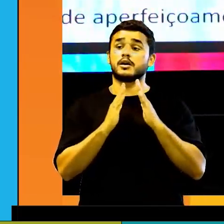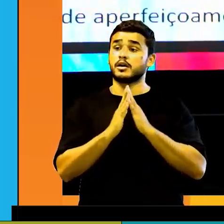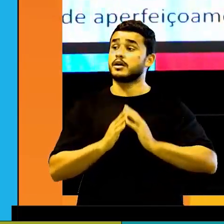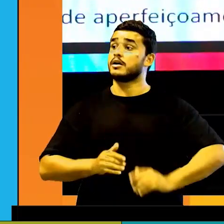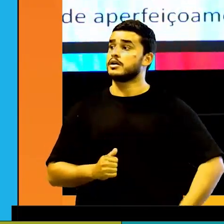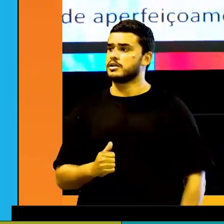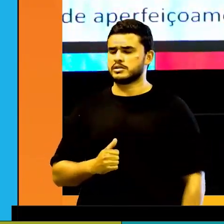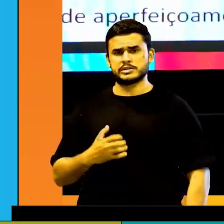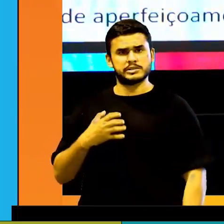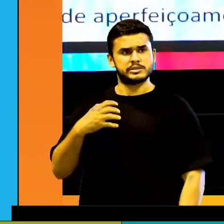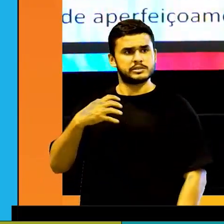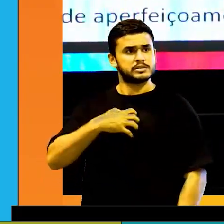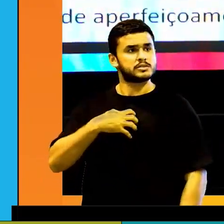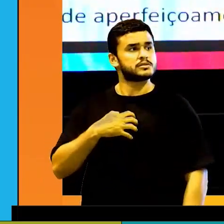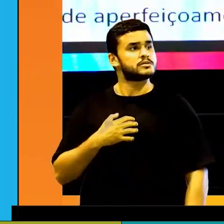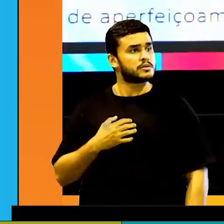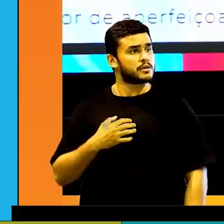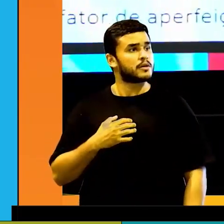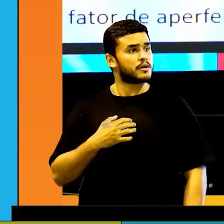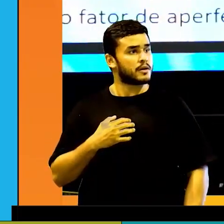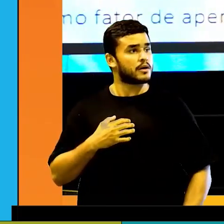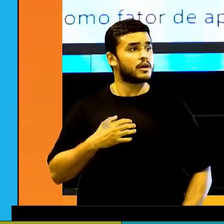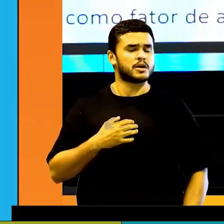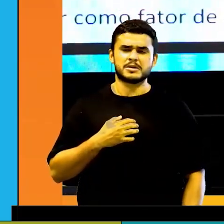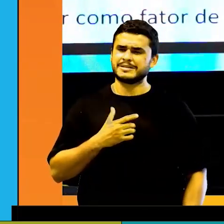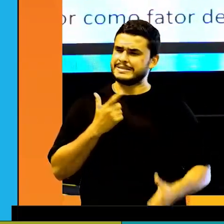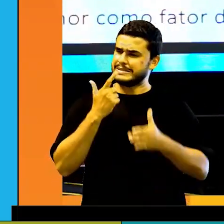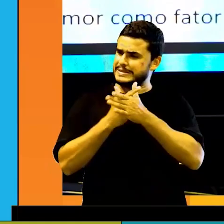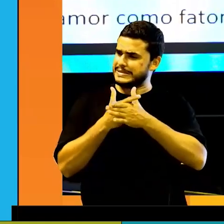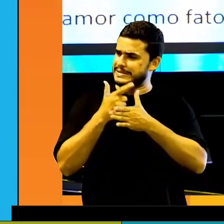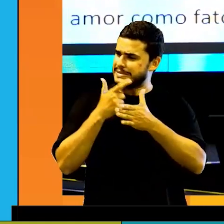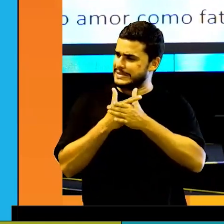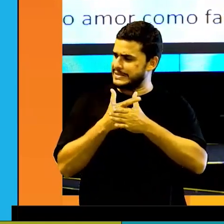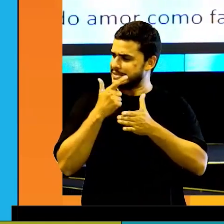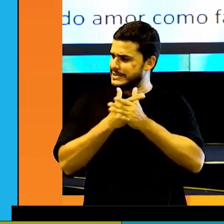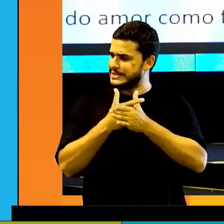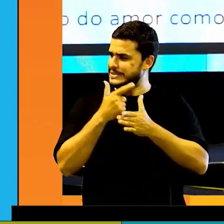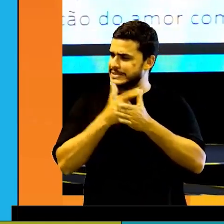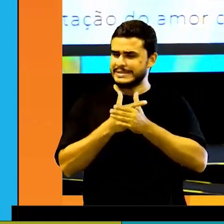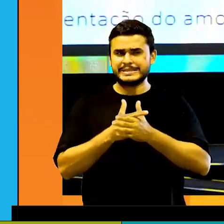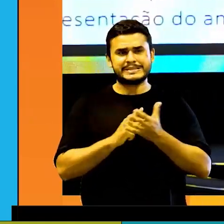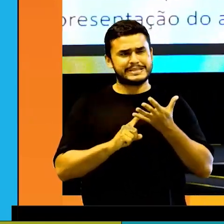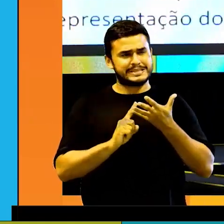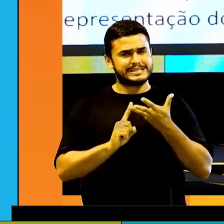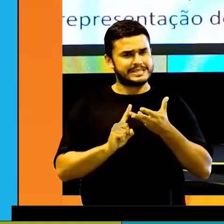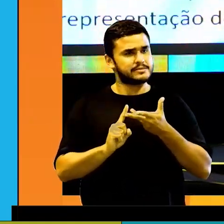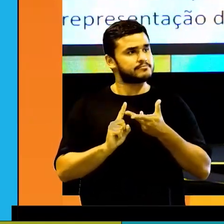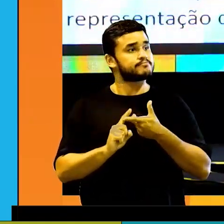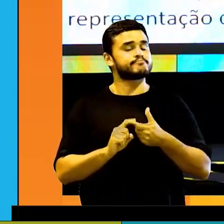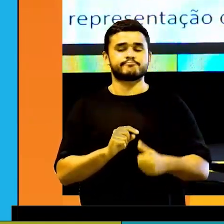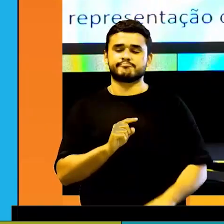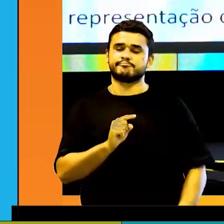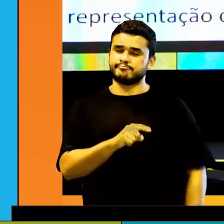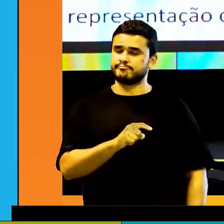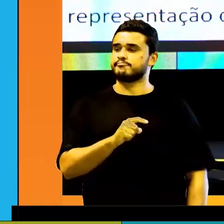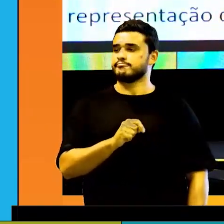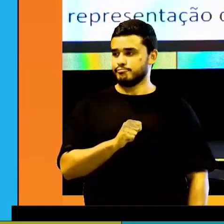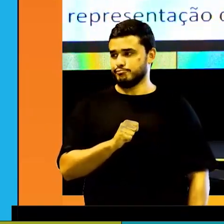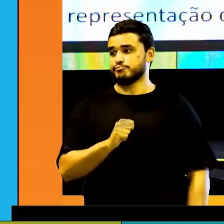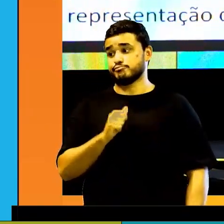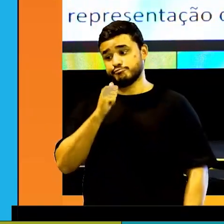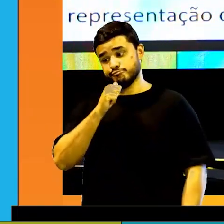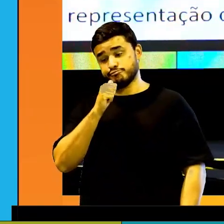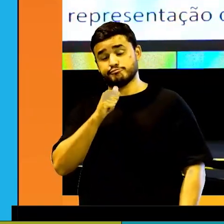Ele já sentiu o drama. Mas humilhou, pisou, viu, espenhou. Até realmente... Aí ele